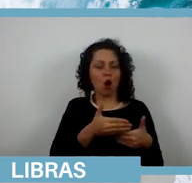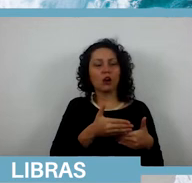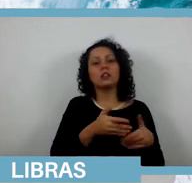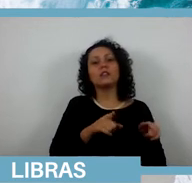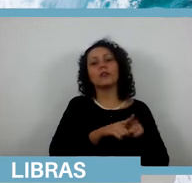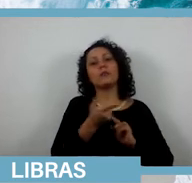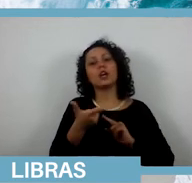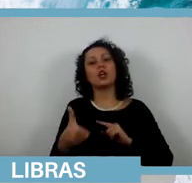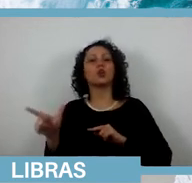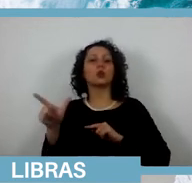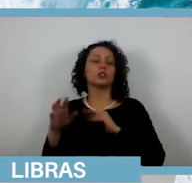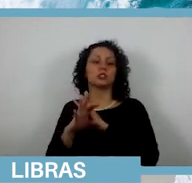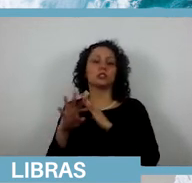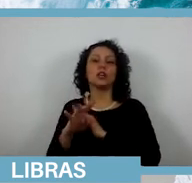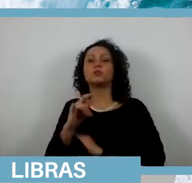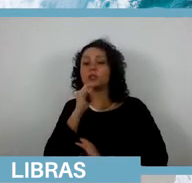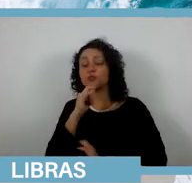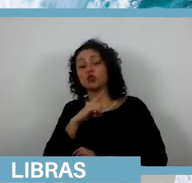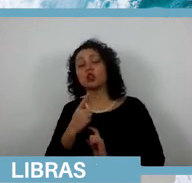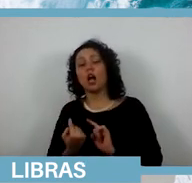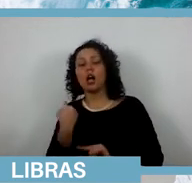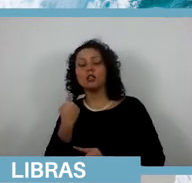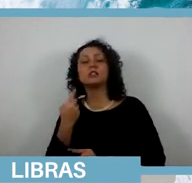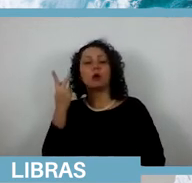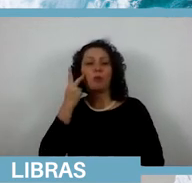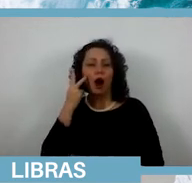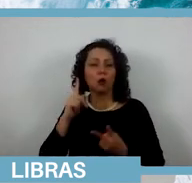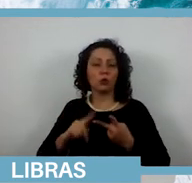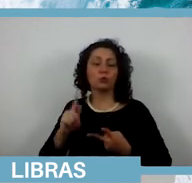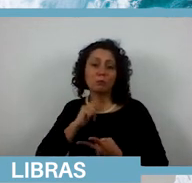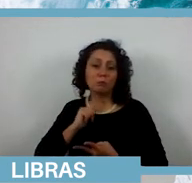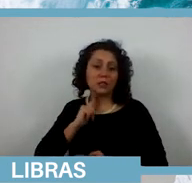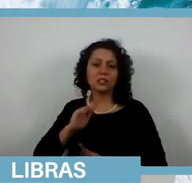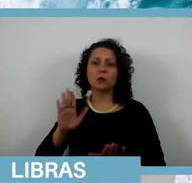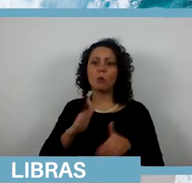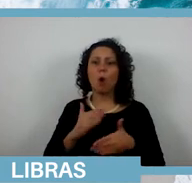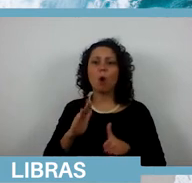Eu tinha alguns pontos em São Paulo, Belo Horizonte, então, fechei todos os pontos físicos. Fiquei